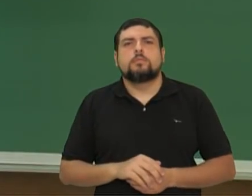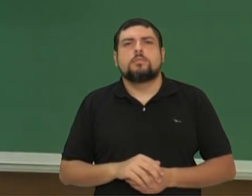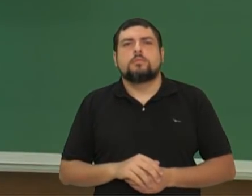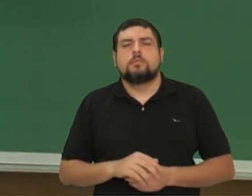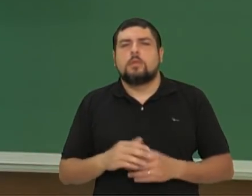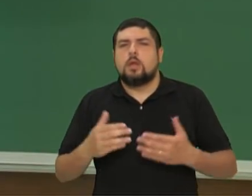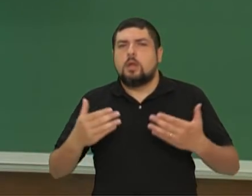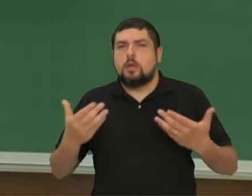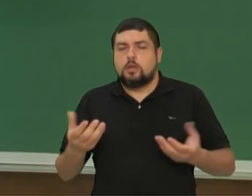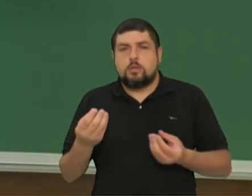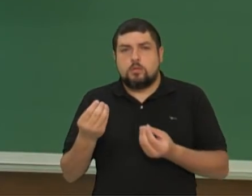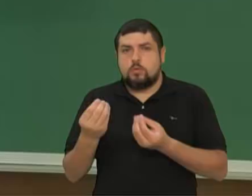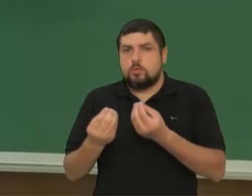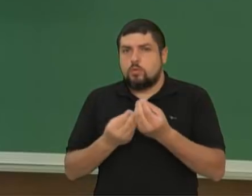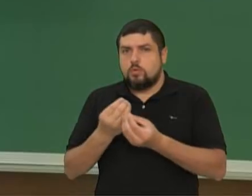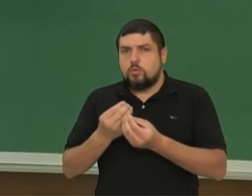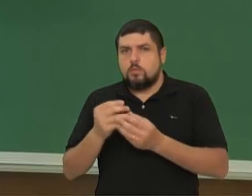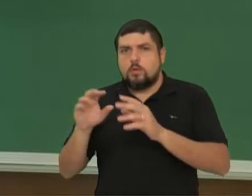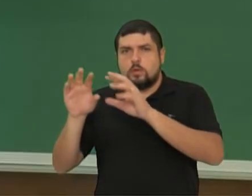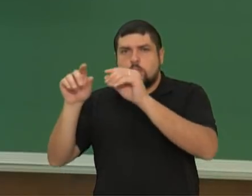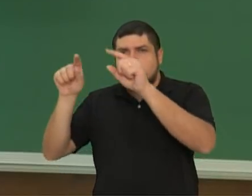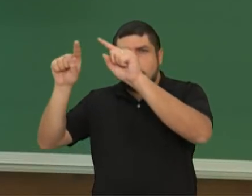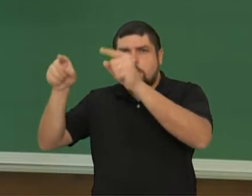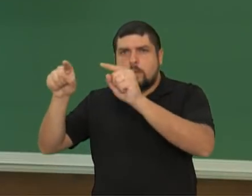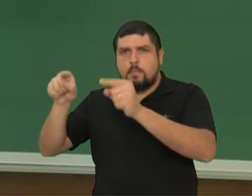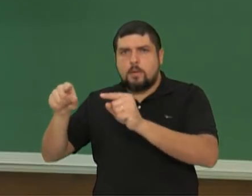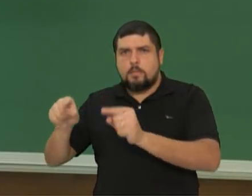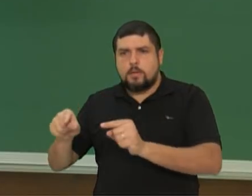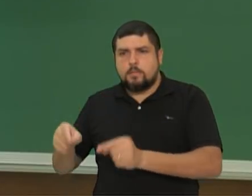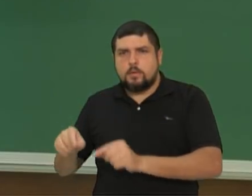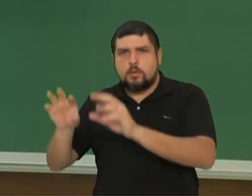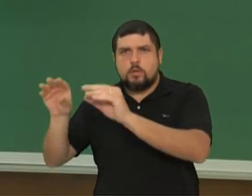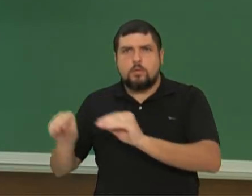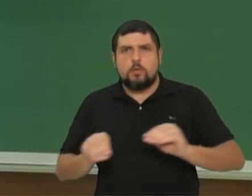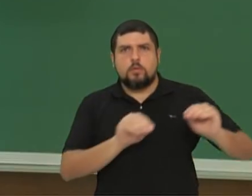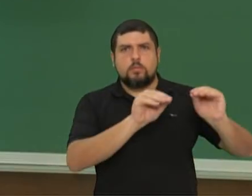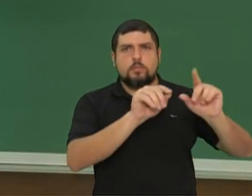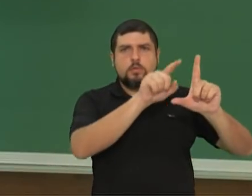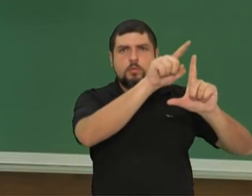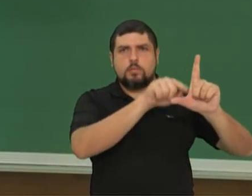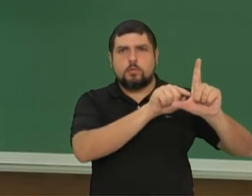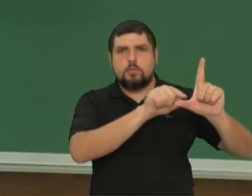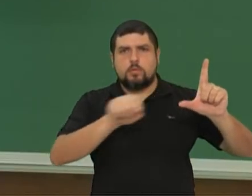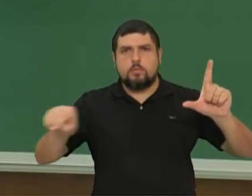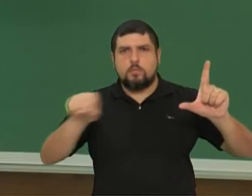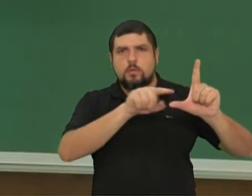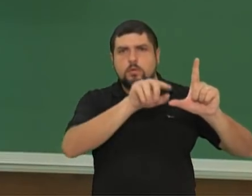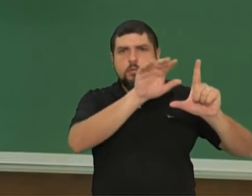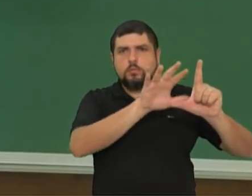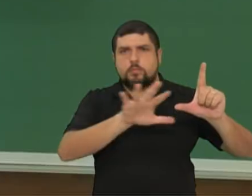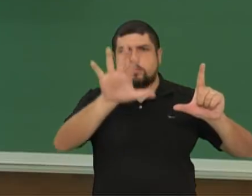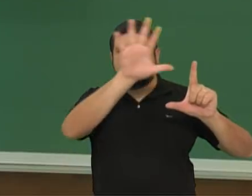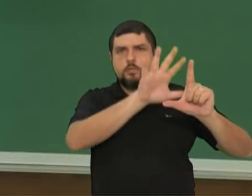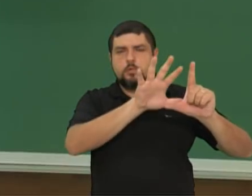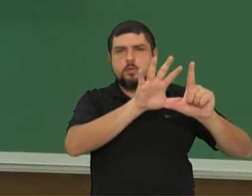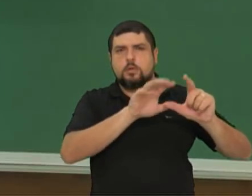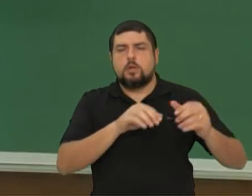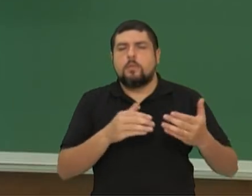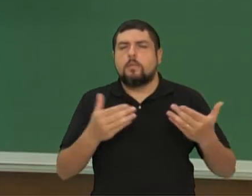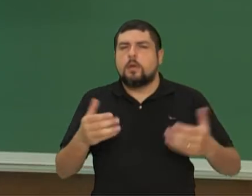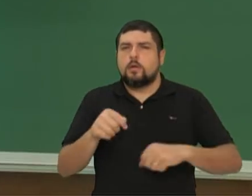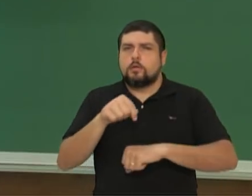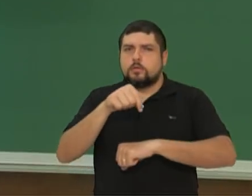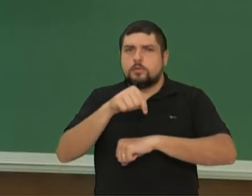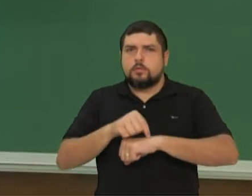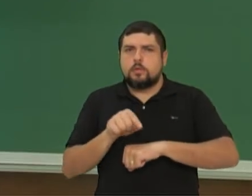Então nós vamos colocar esses pontos no plano cartesiano e desenhar o gráfico da função. E para isso você vai ter uns